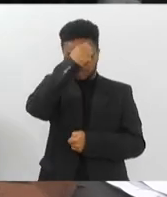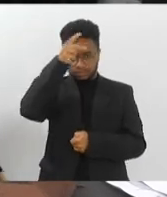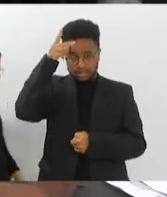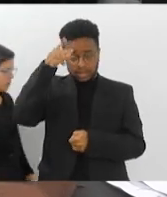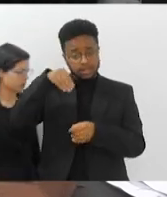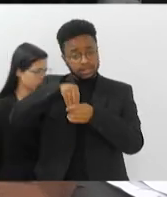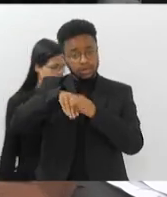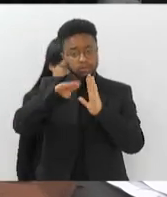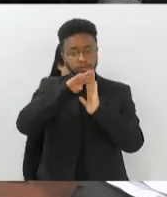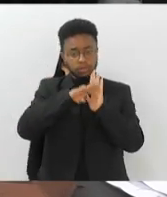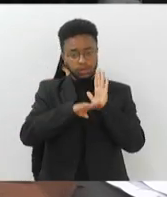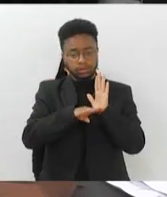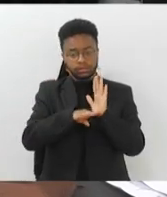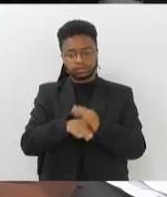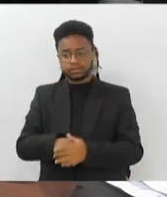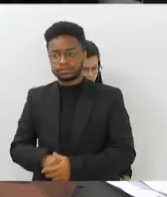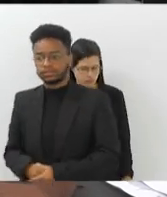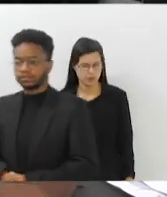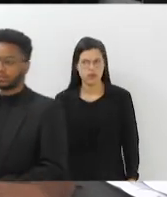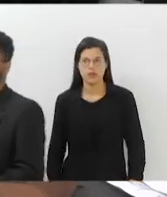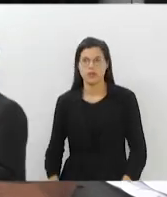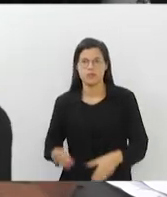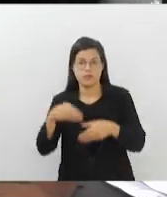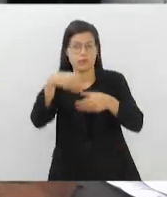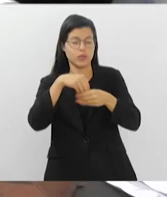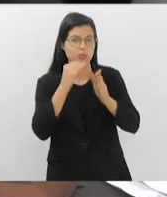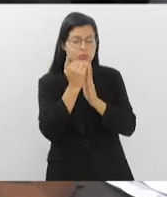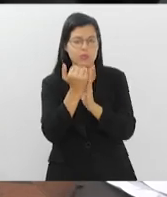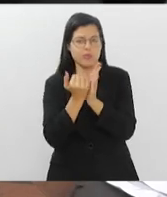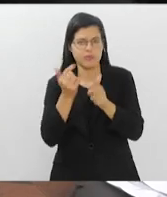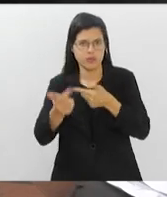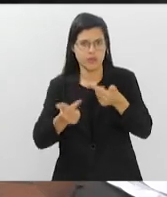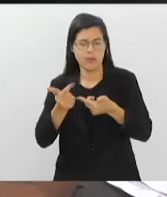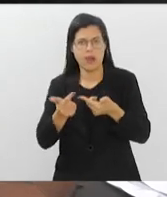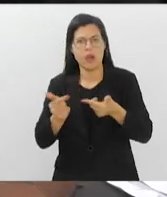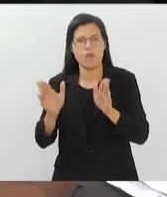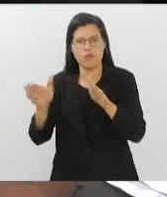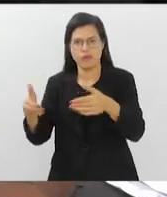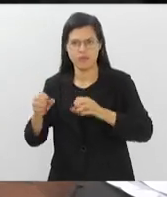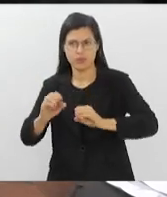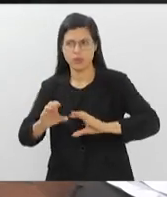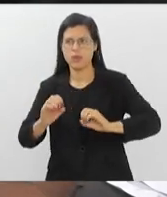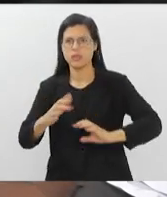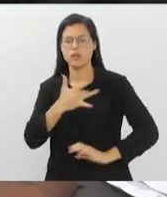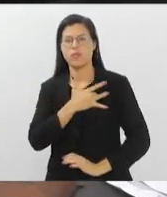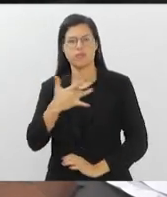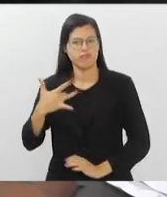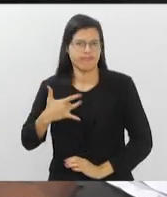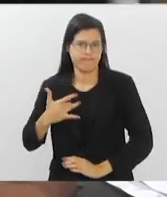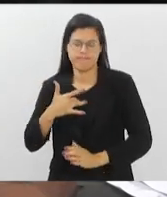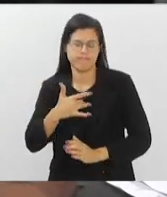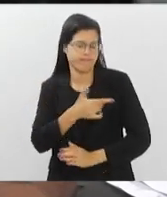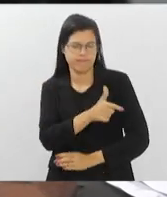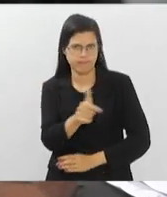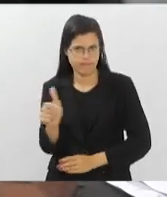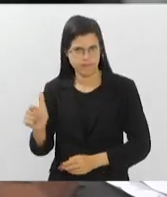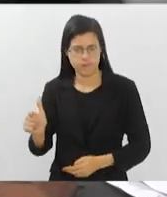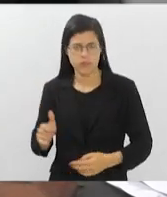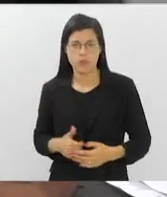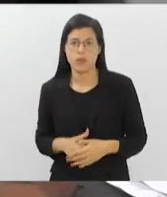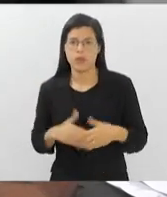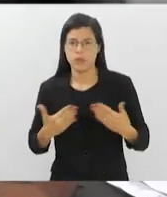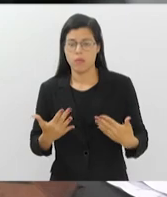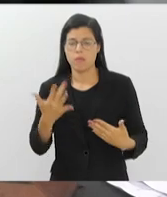dentro de um programa de trabalho que é para educação, que é para a saúde, etc., etc. Então, eu acho